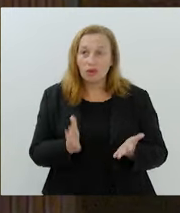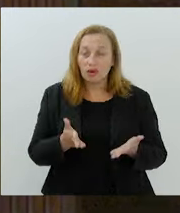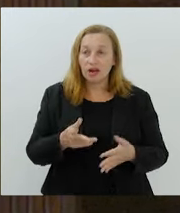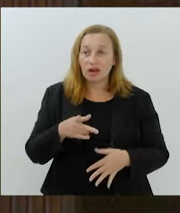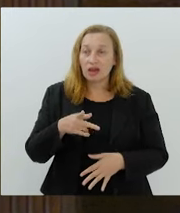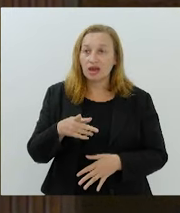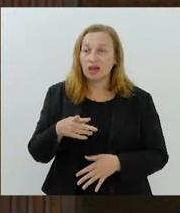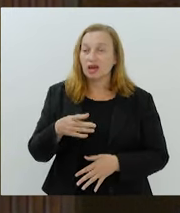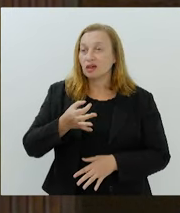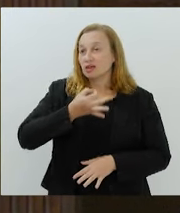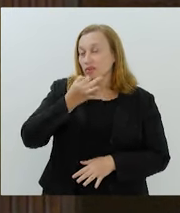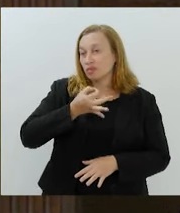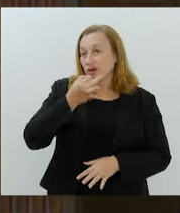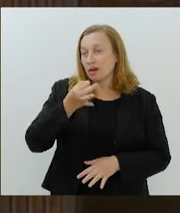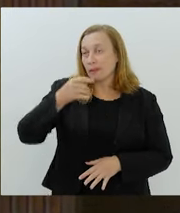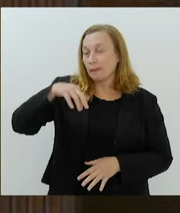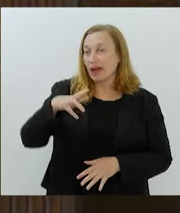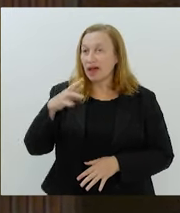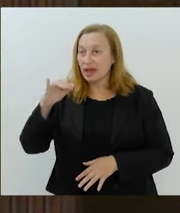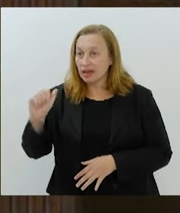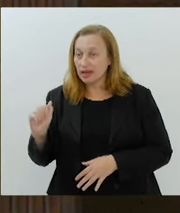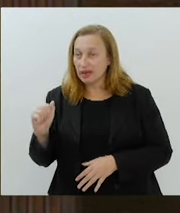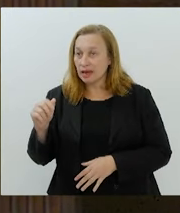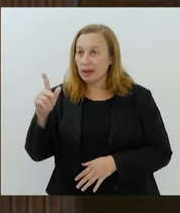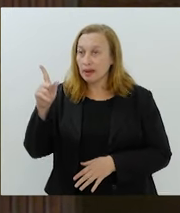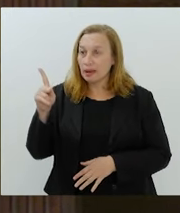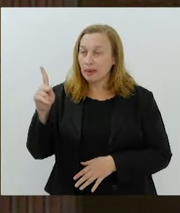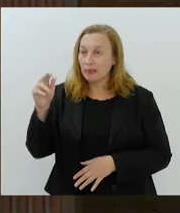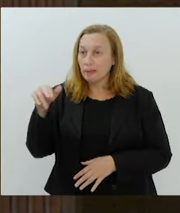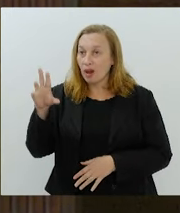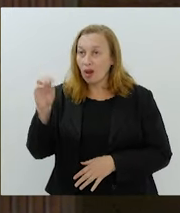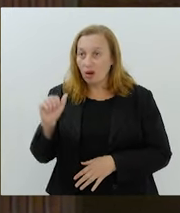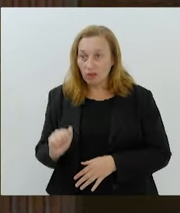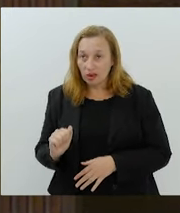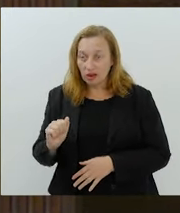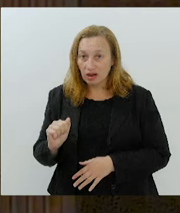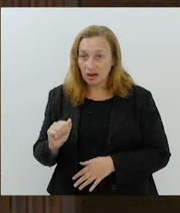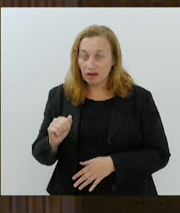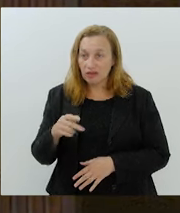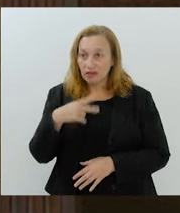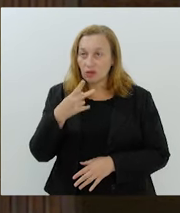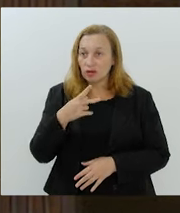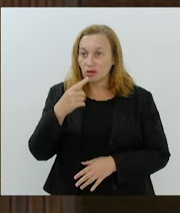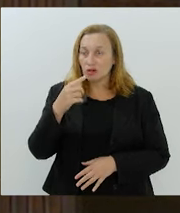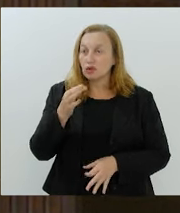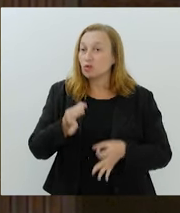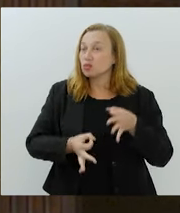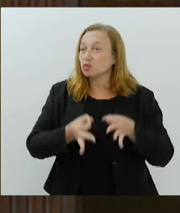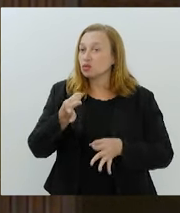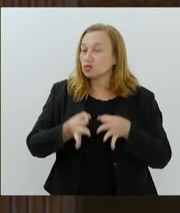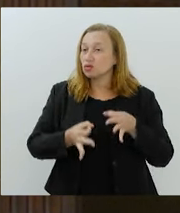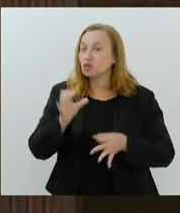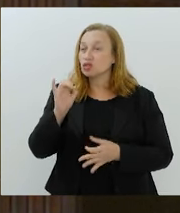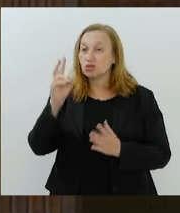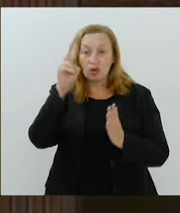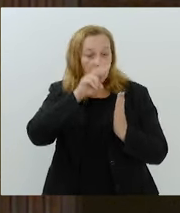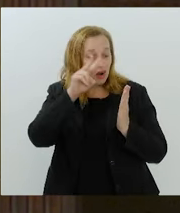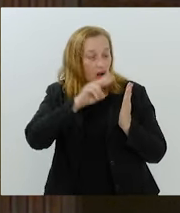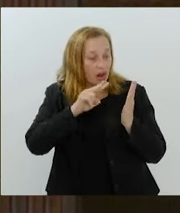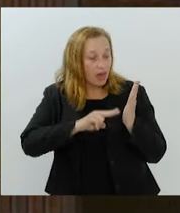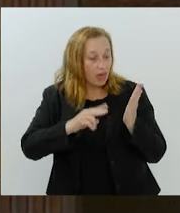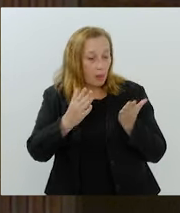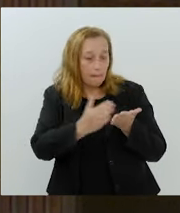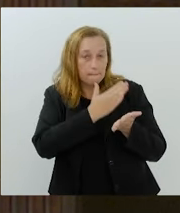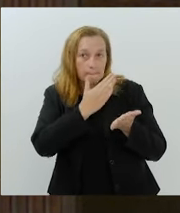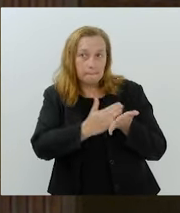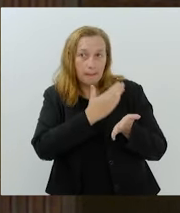Paula, que a Maria Paula, de Uma Gota do Oceano, mandou. O juiz só leu aquelas páginas todas